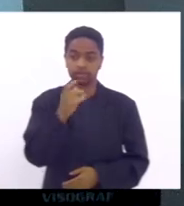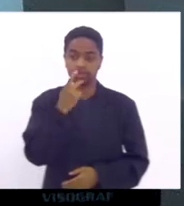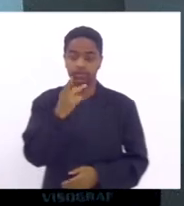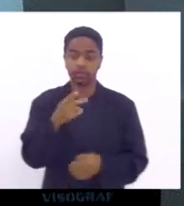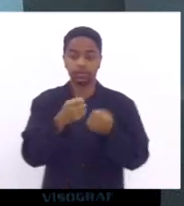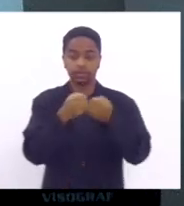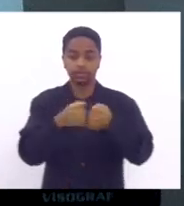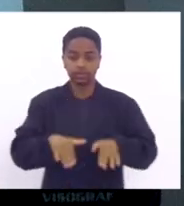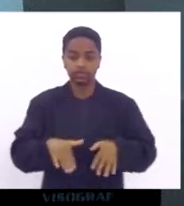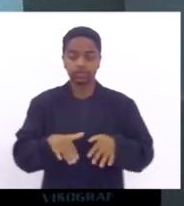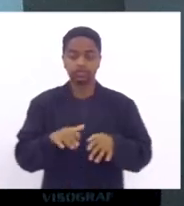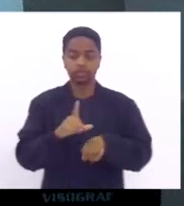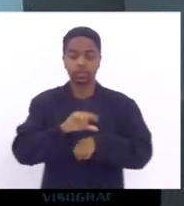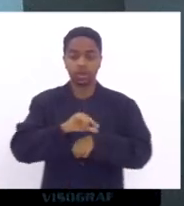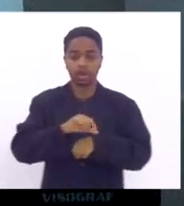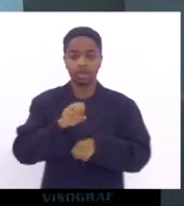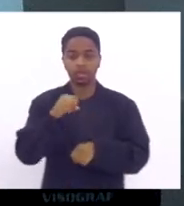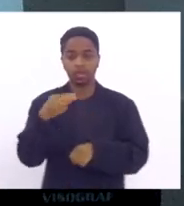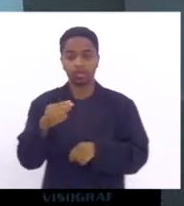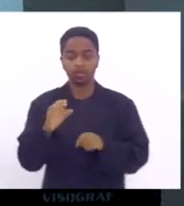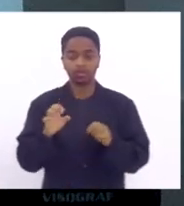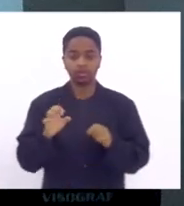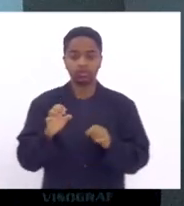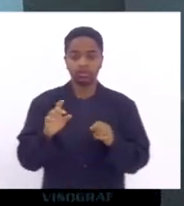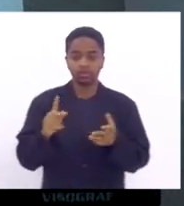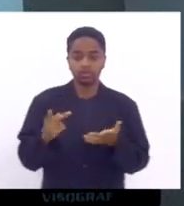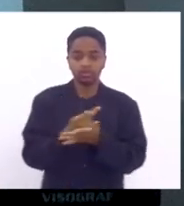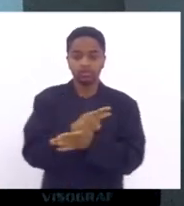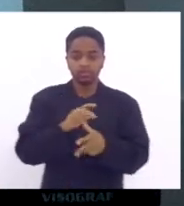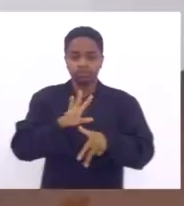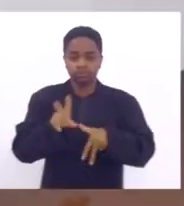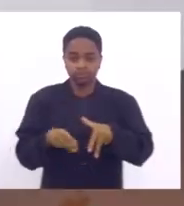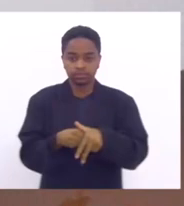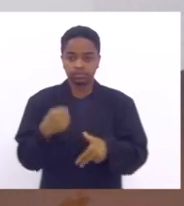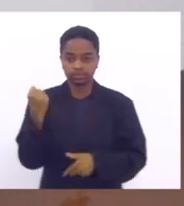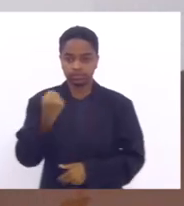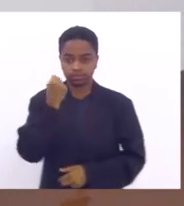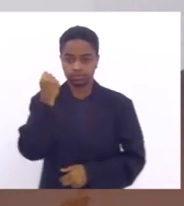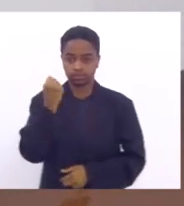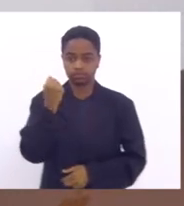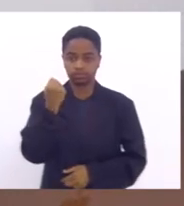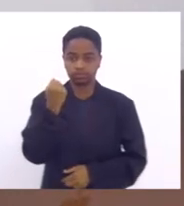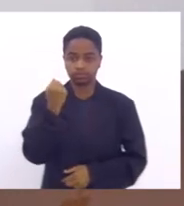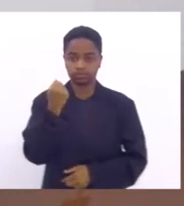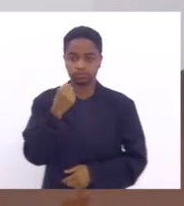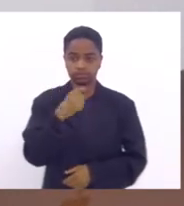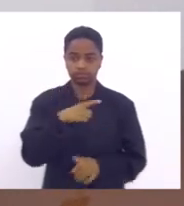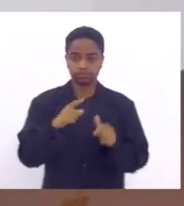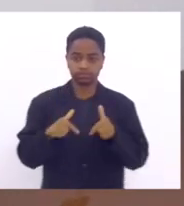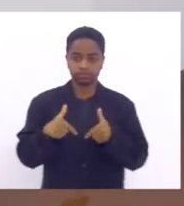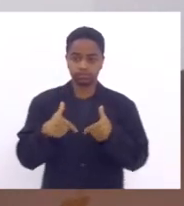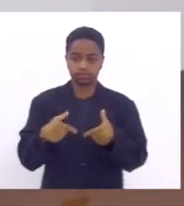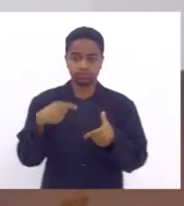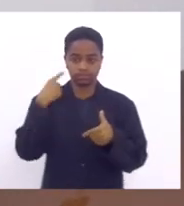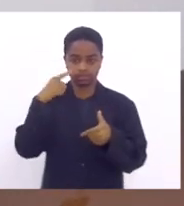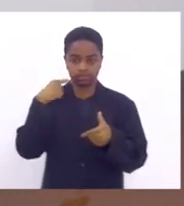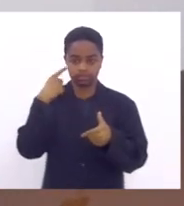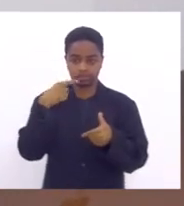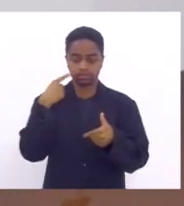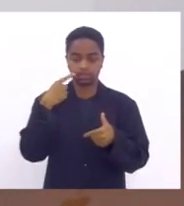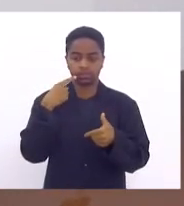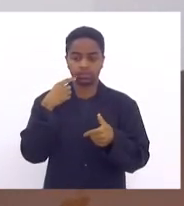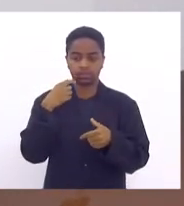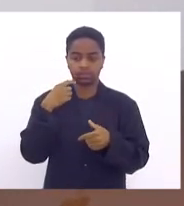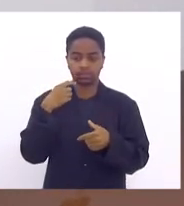horário ou algum evento eh de corrupção mais grave eh a atuação da advocacia da democracia do Senado não estaria